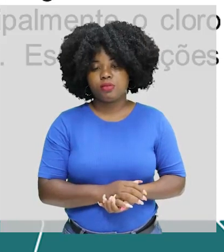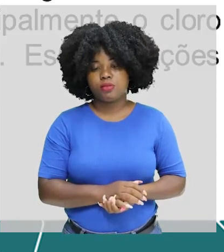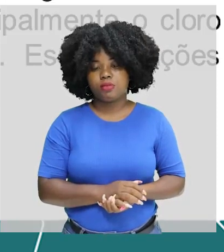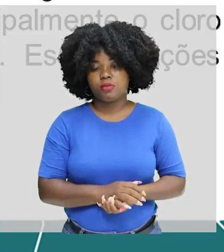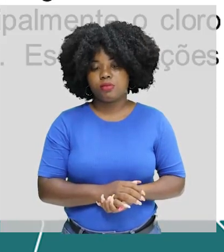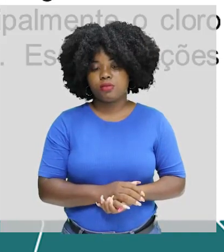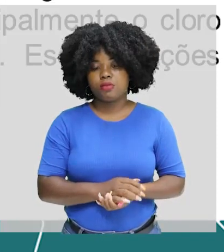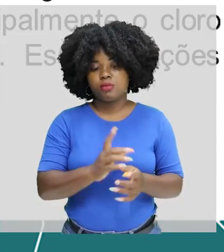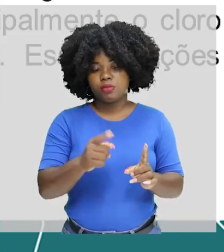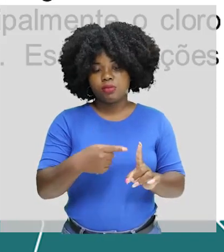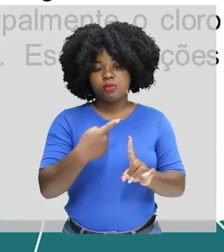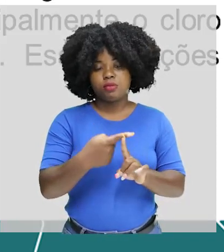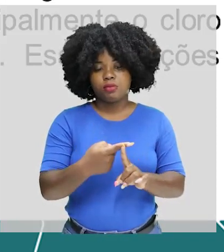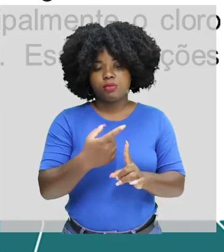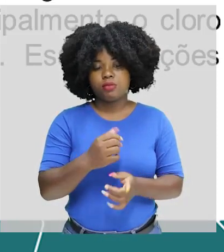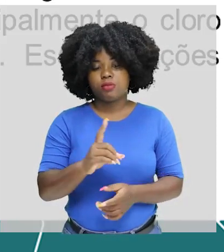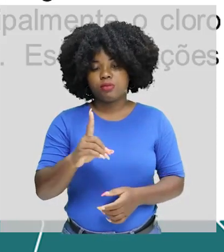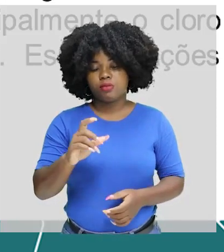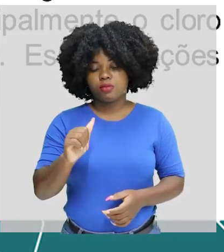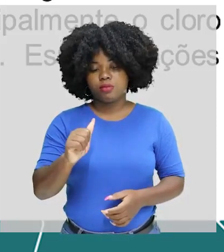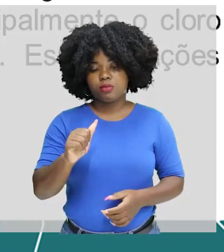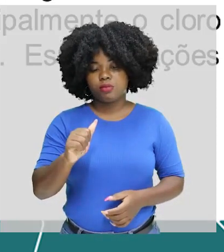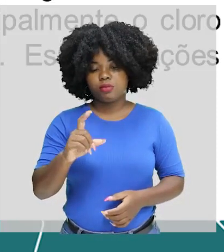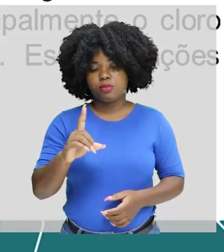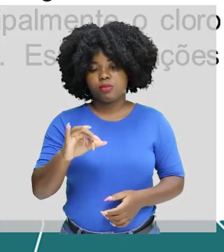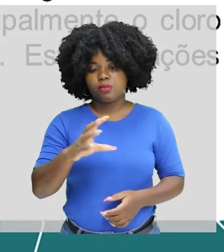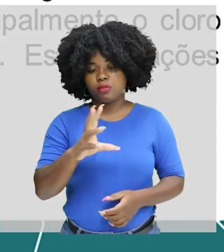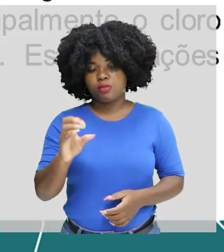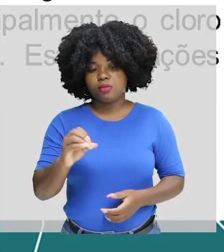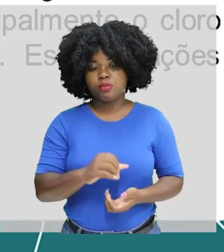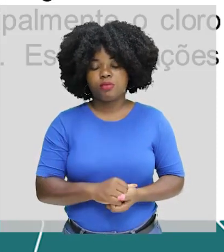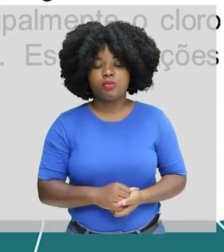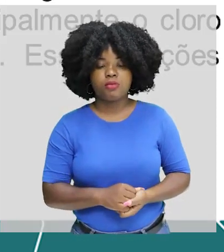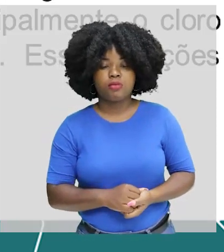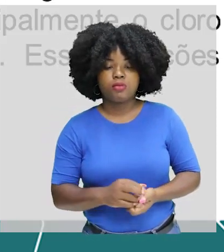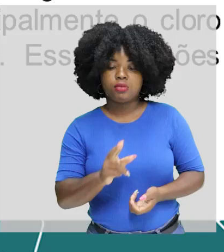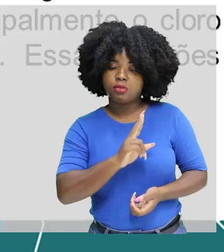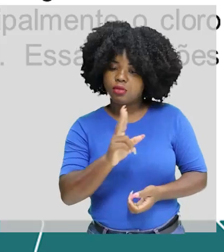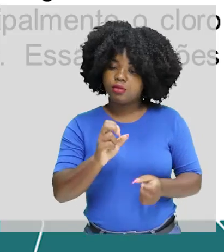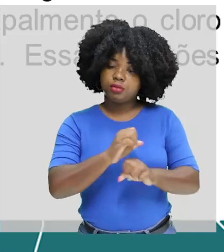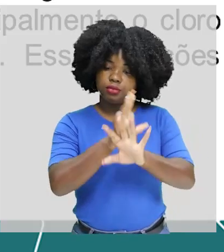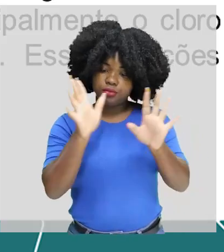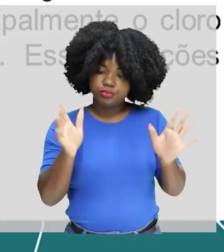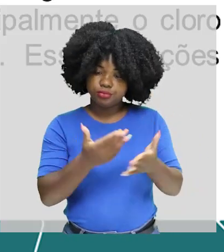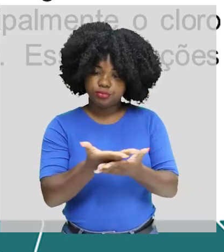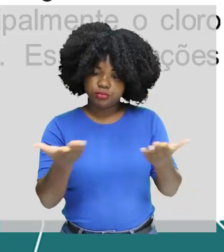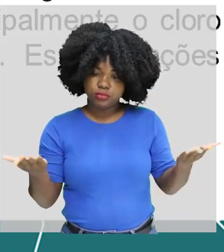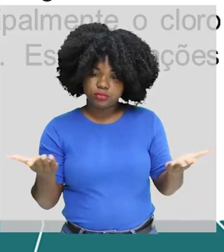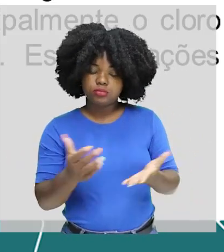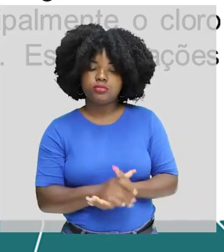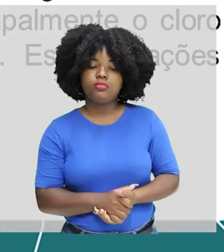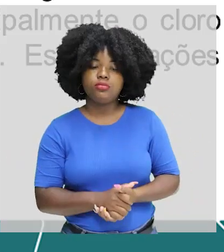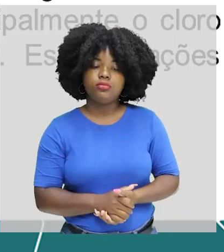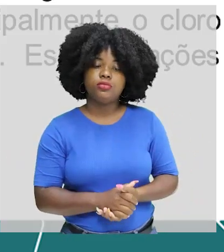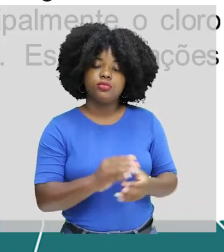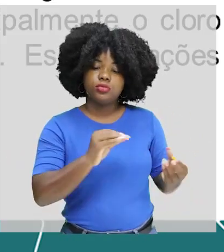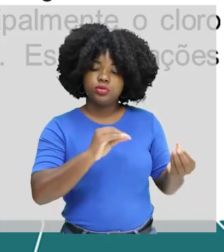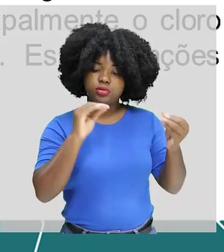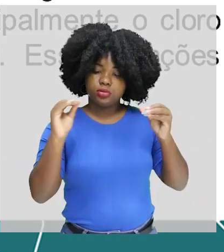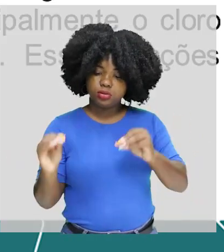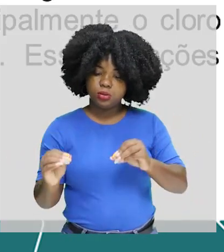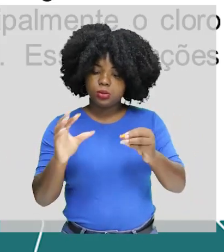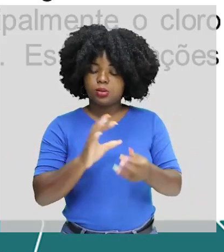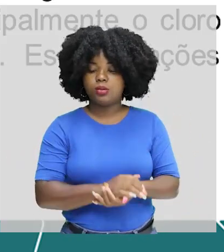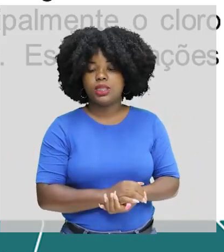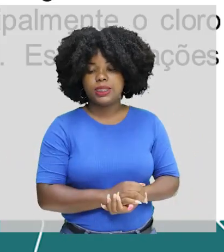de adição de halogênios. E aí o nome ele é bem claro, né? Nós vamos adicionar,